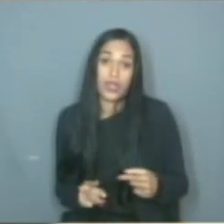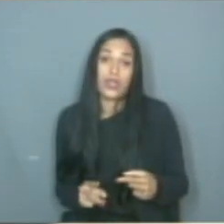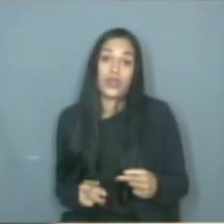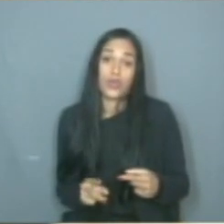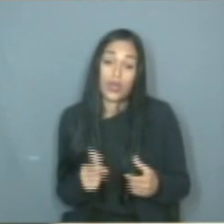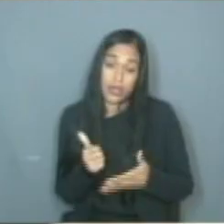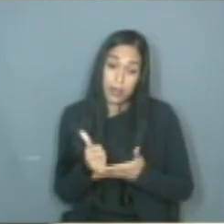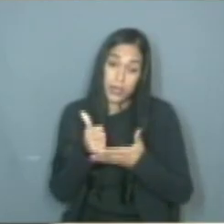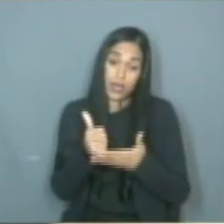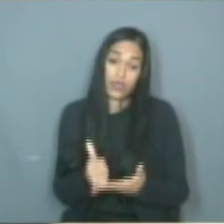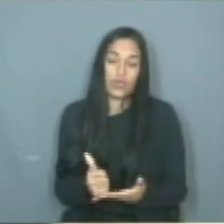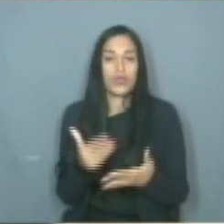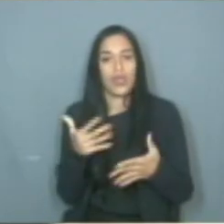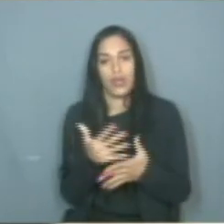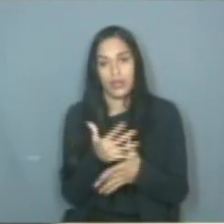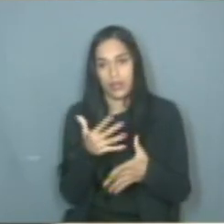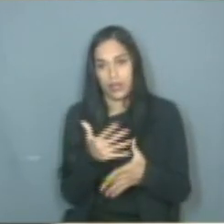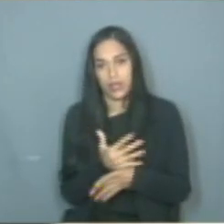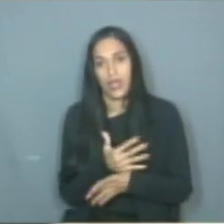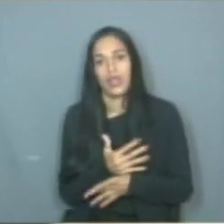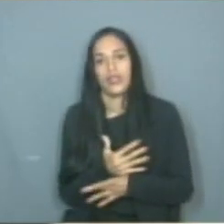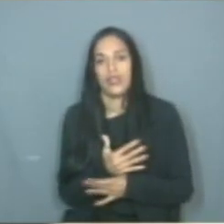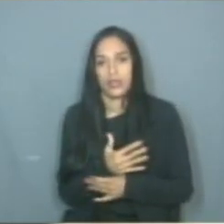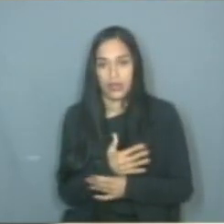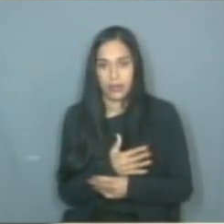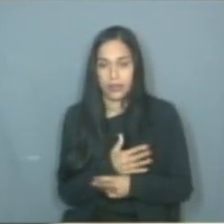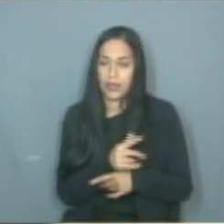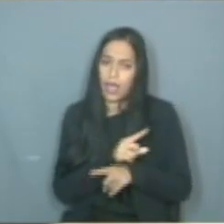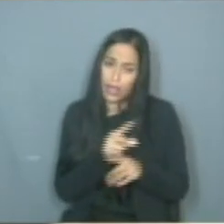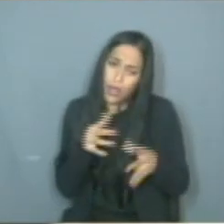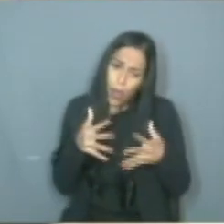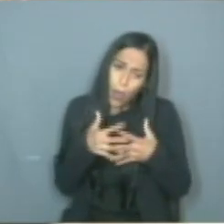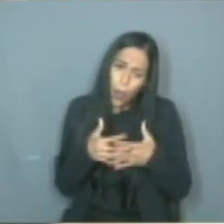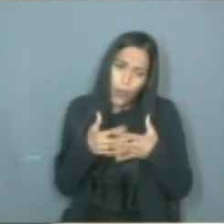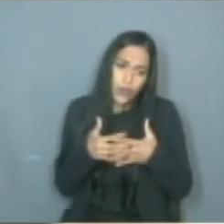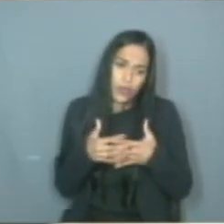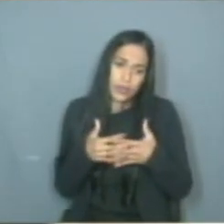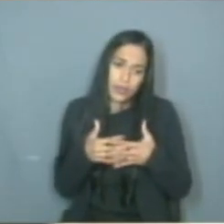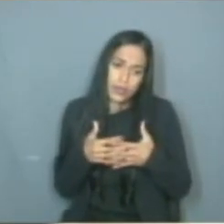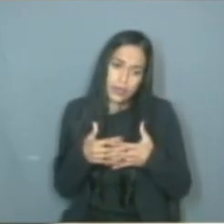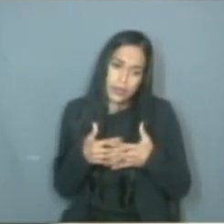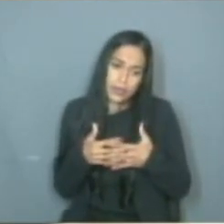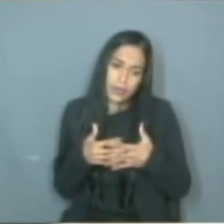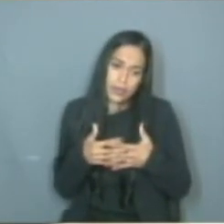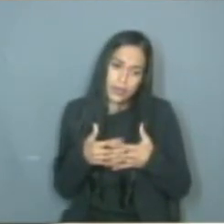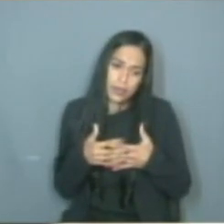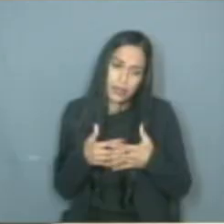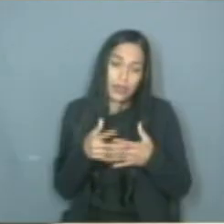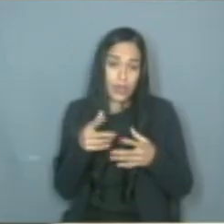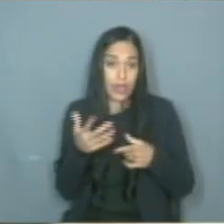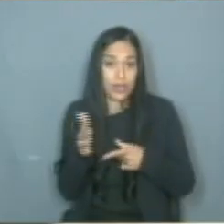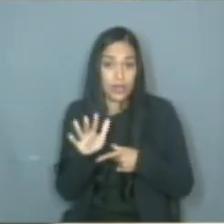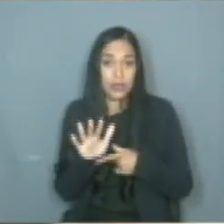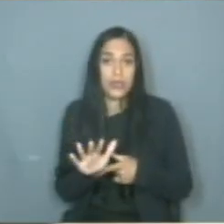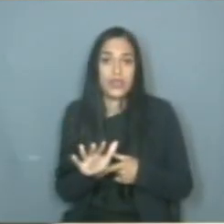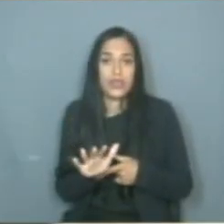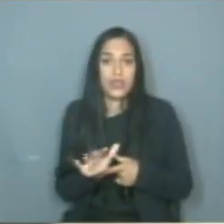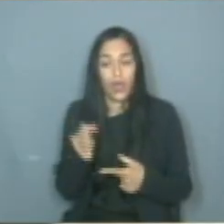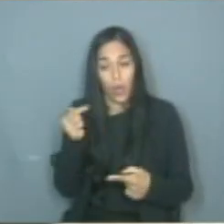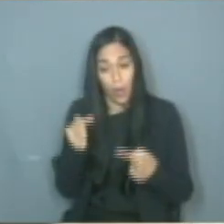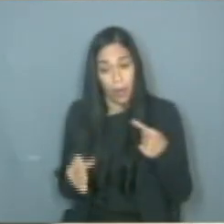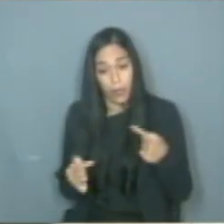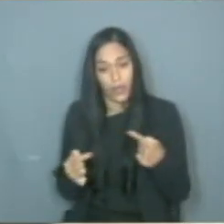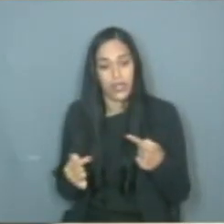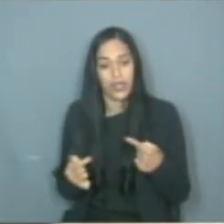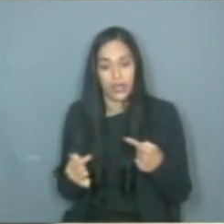para ajudar a cidade. Então, não confundir exatamente o que a senhora expôs com a política de